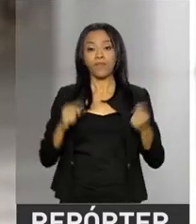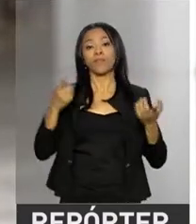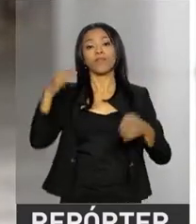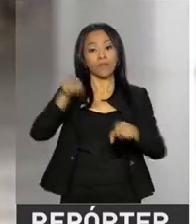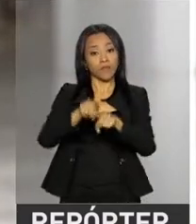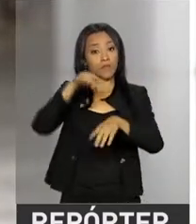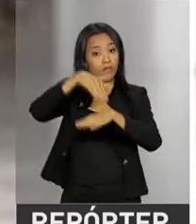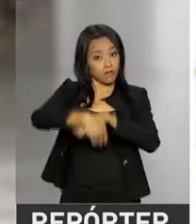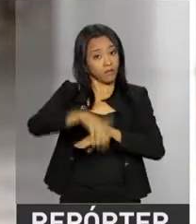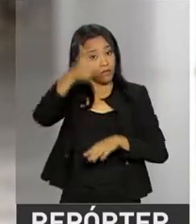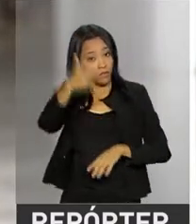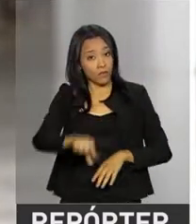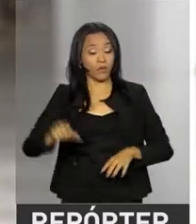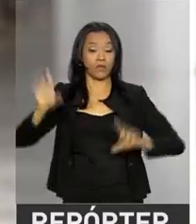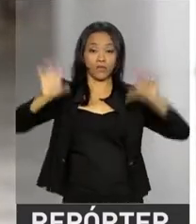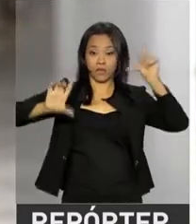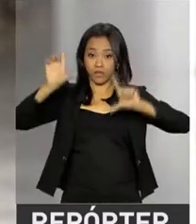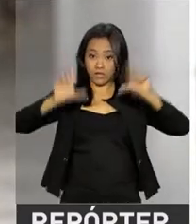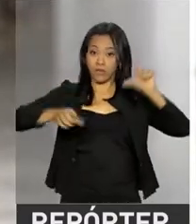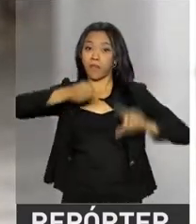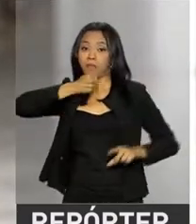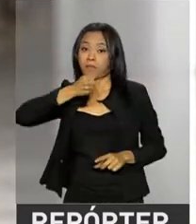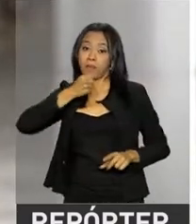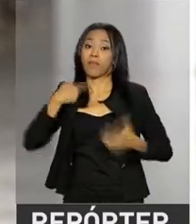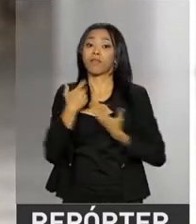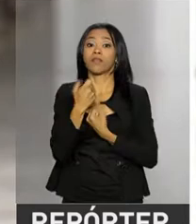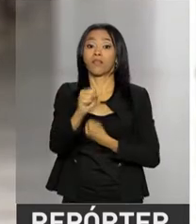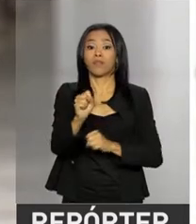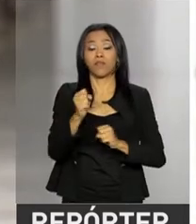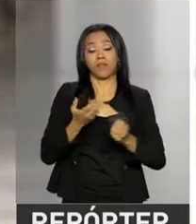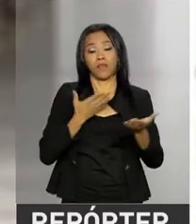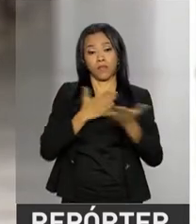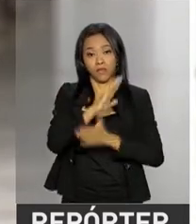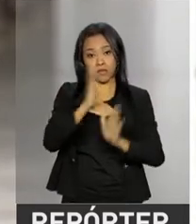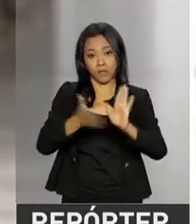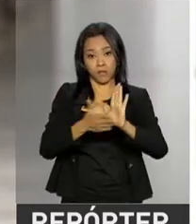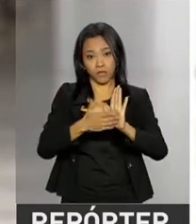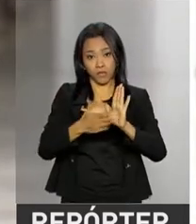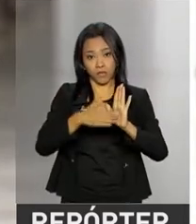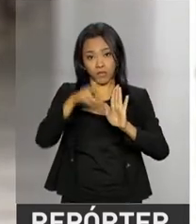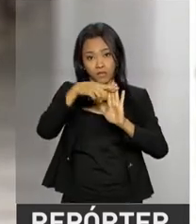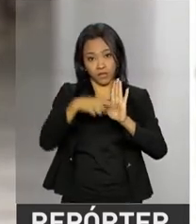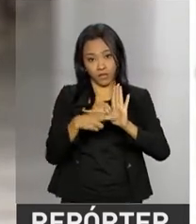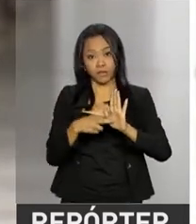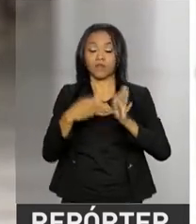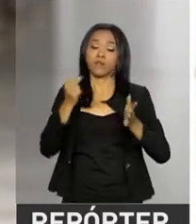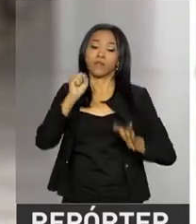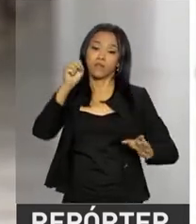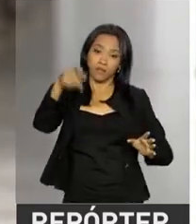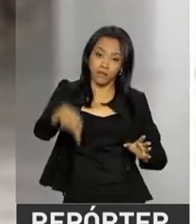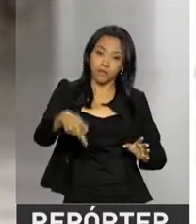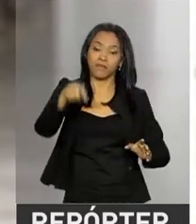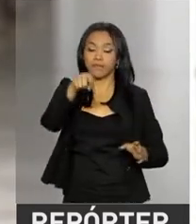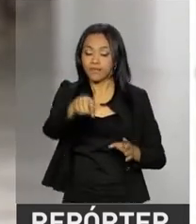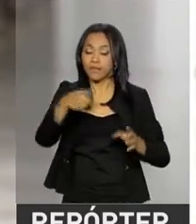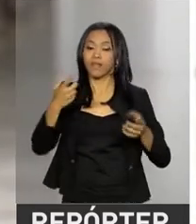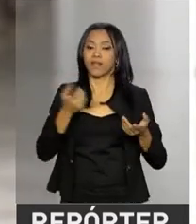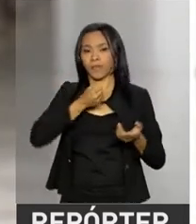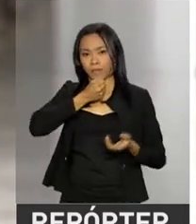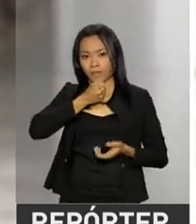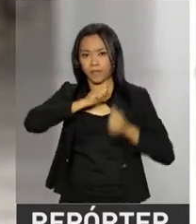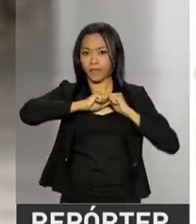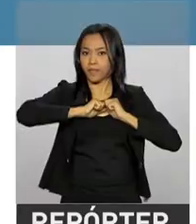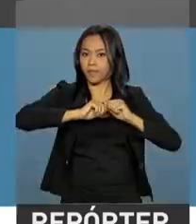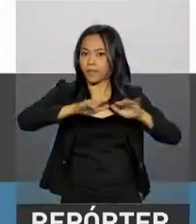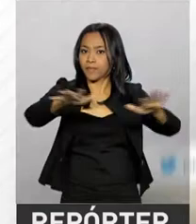programa de televisão para defender a aprovação da reforma da previdência o presidente inclusive repercutiu a entrevista